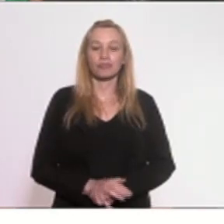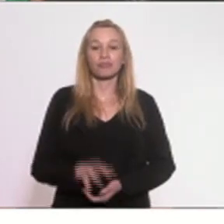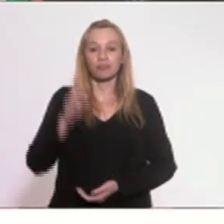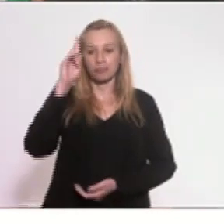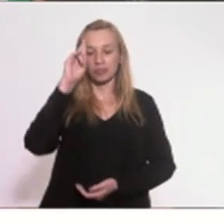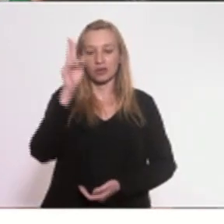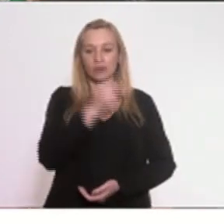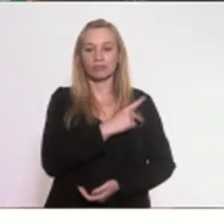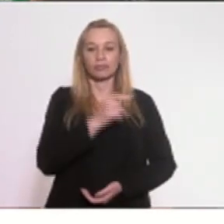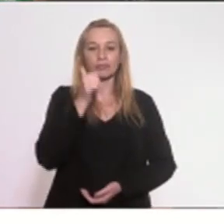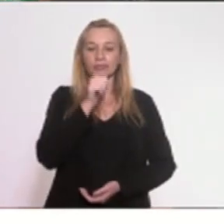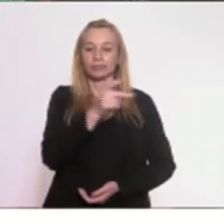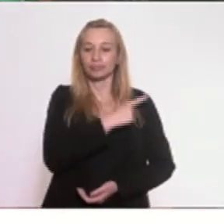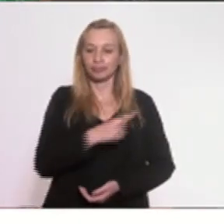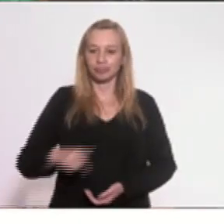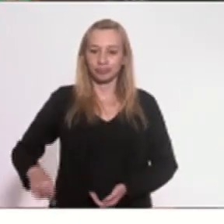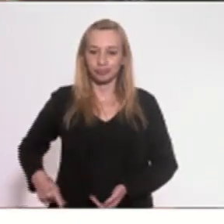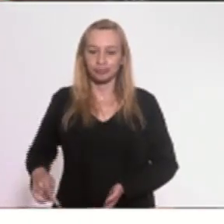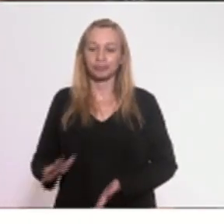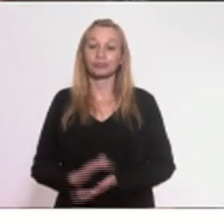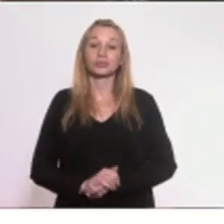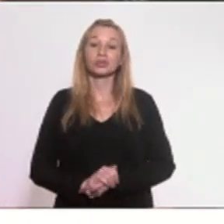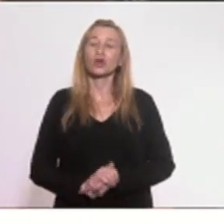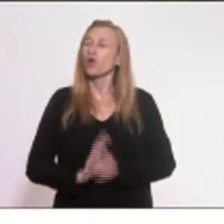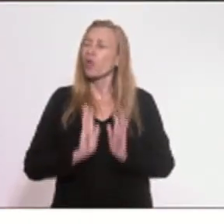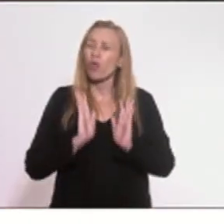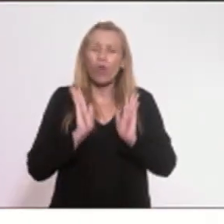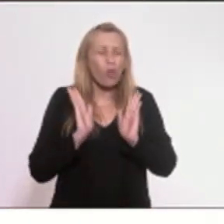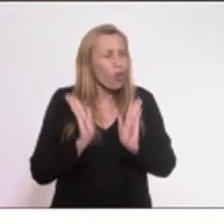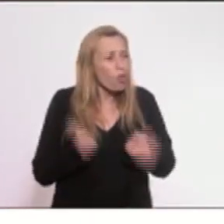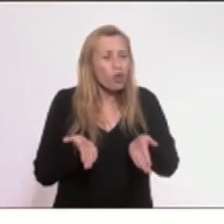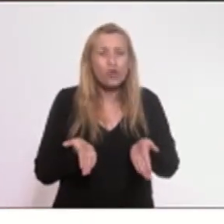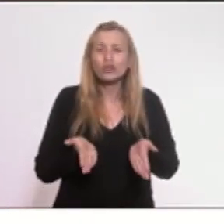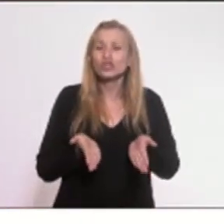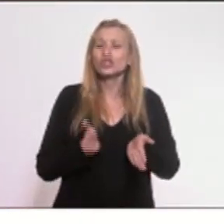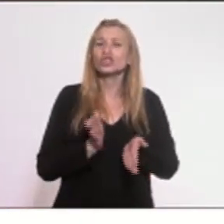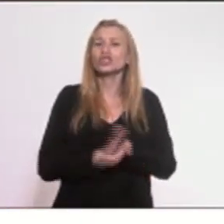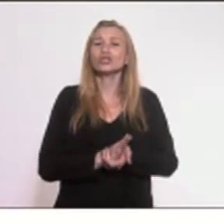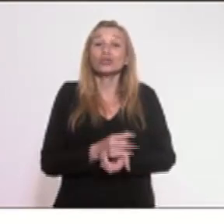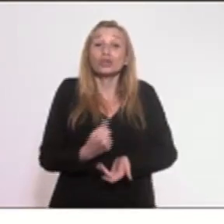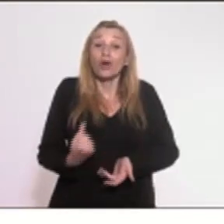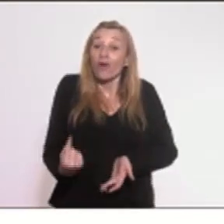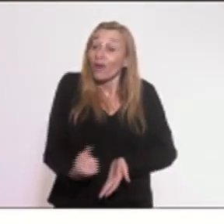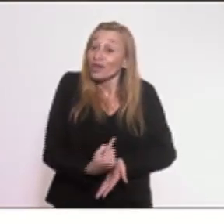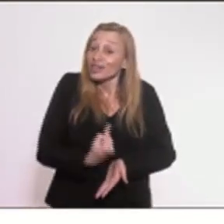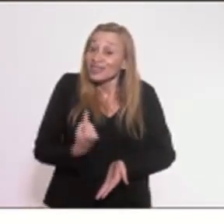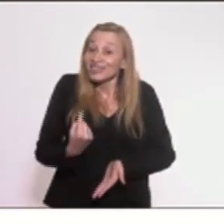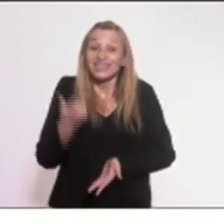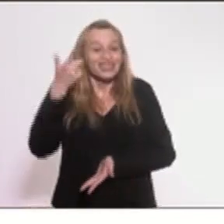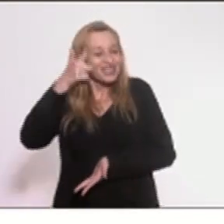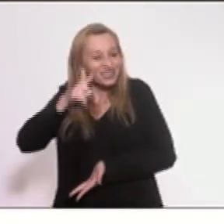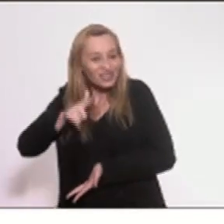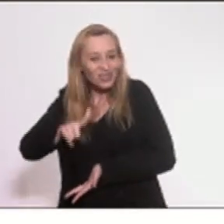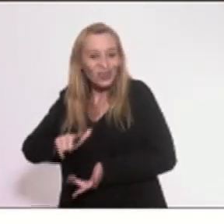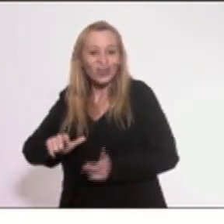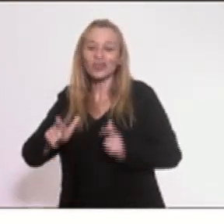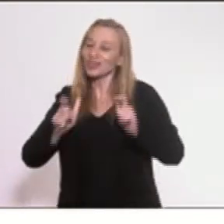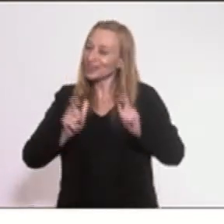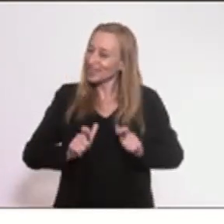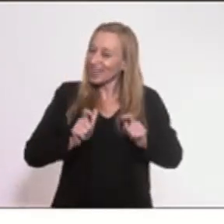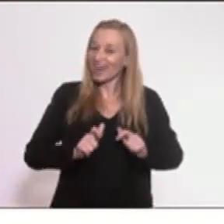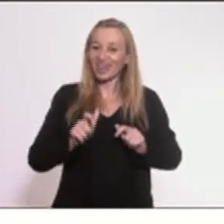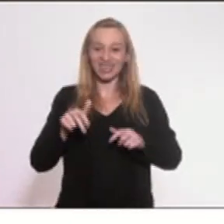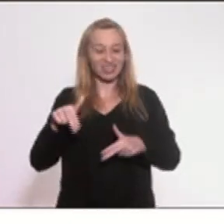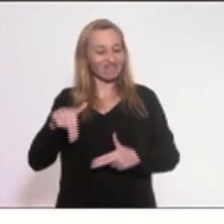Senhora Presidenta, hoje nós tomamos de novo lugar nessa